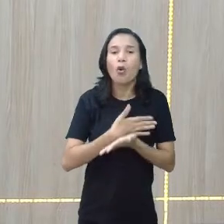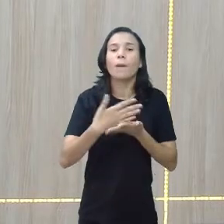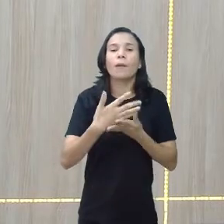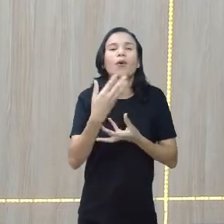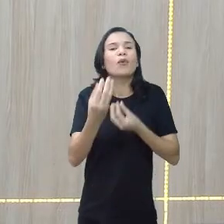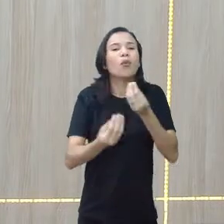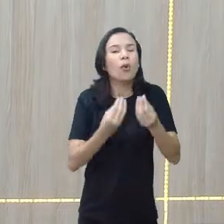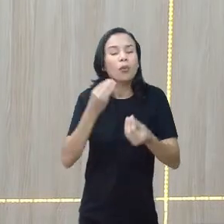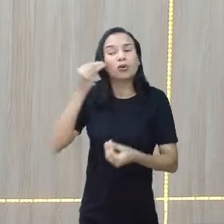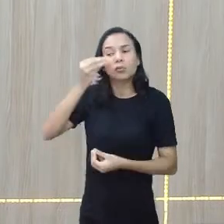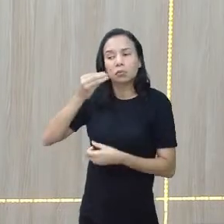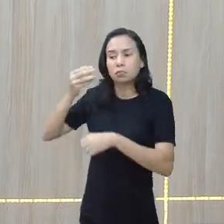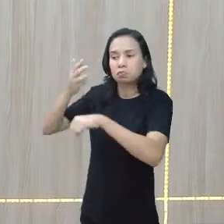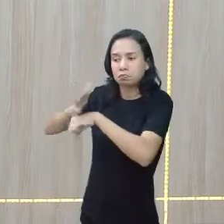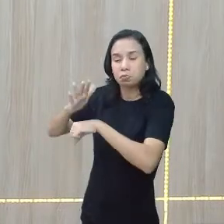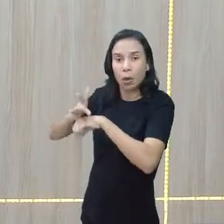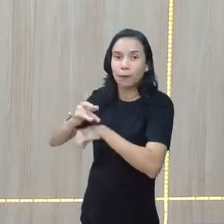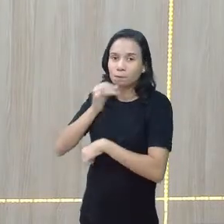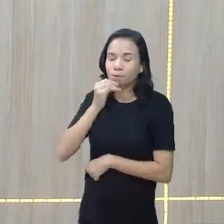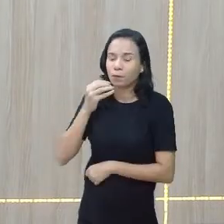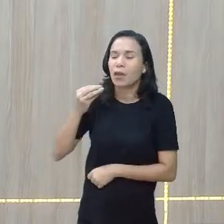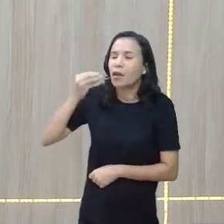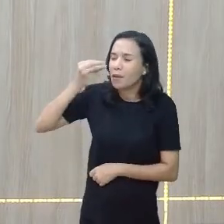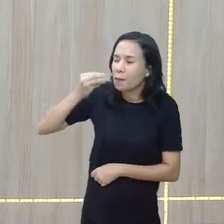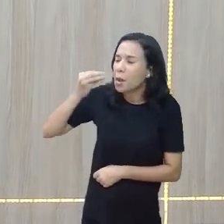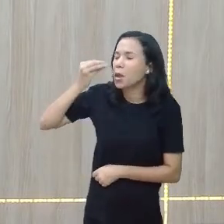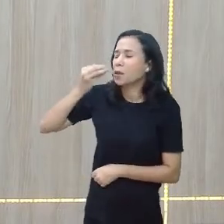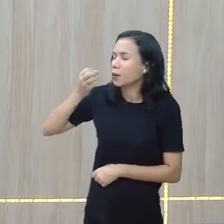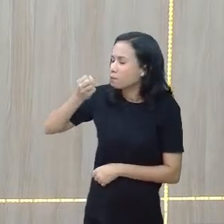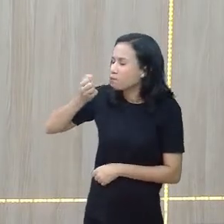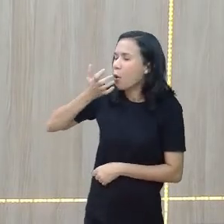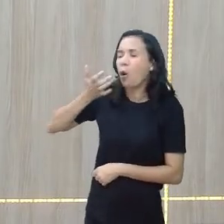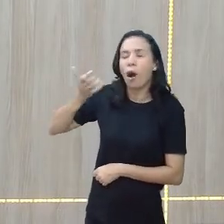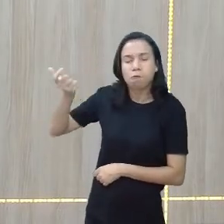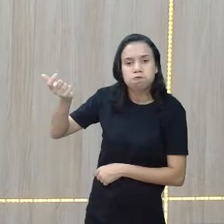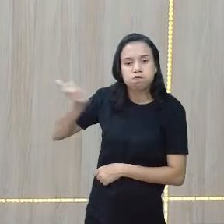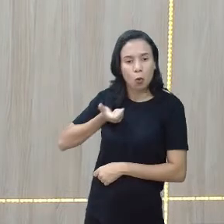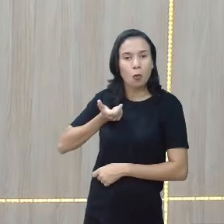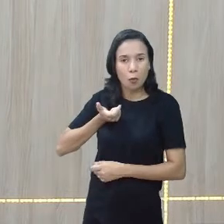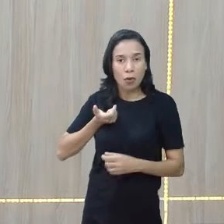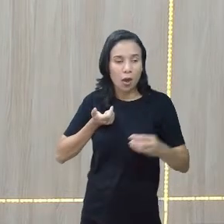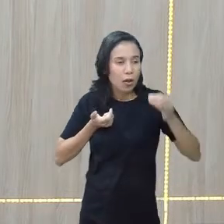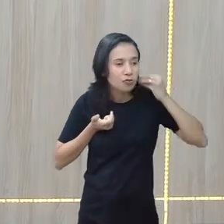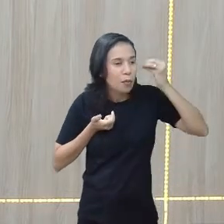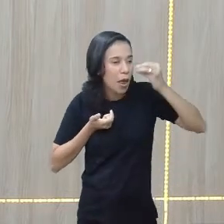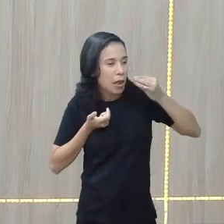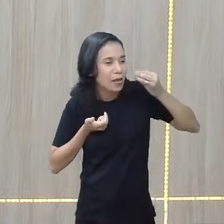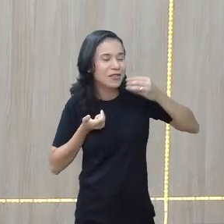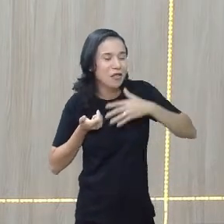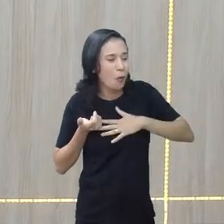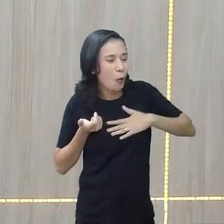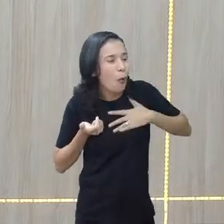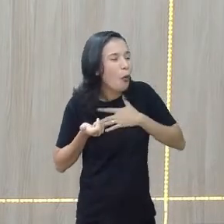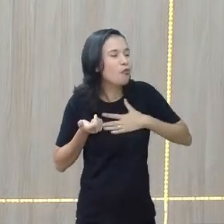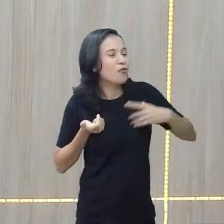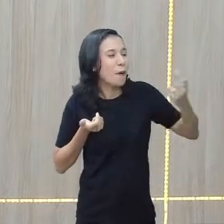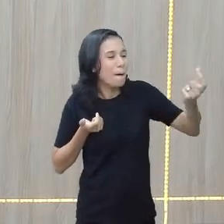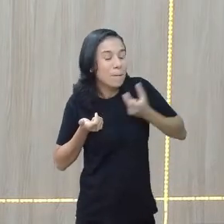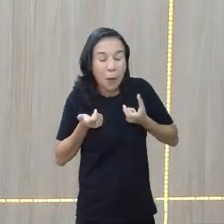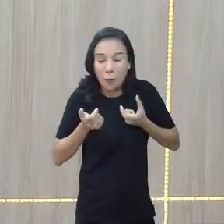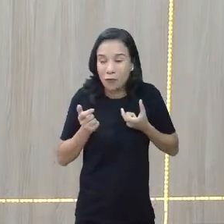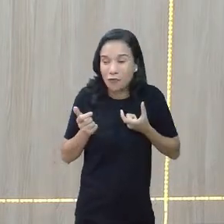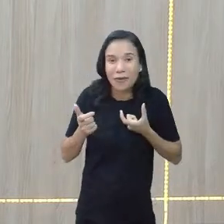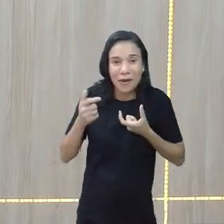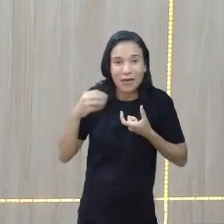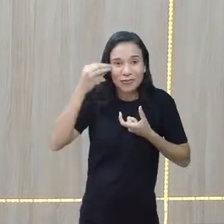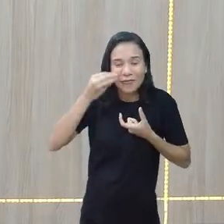né? Então, se ela tem experiências significativas, se elas têm experiências que se configuram no prazer, na